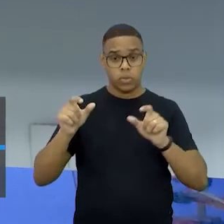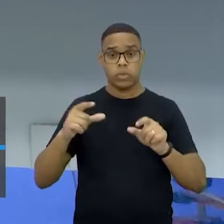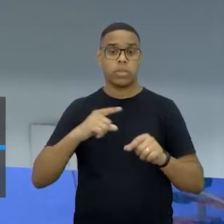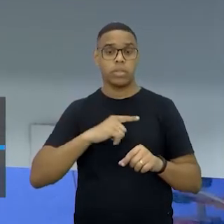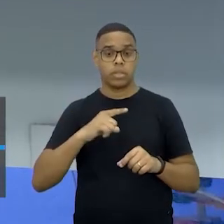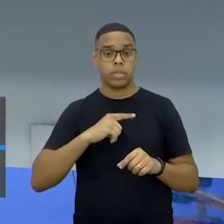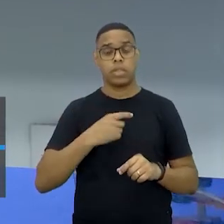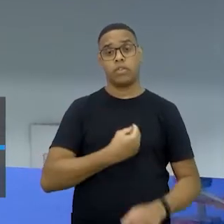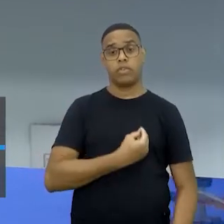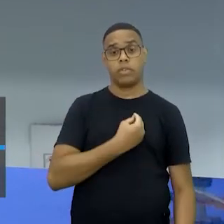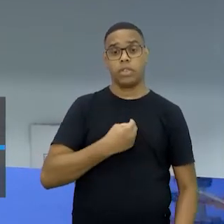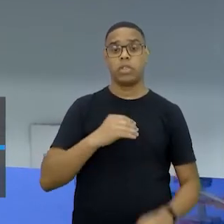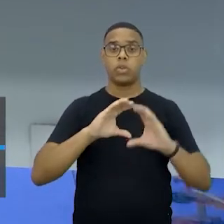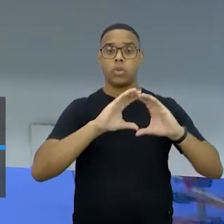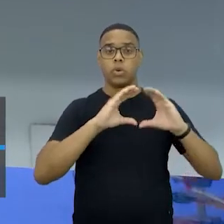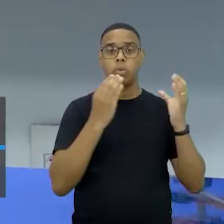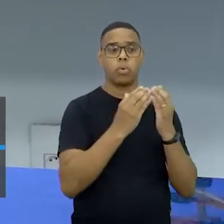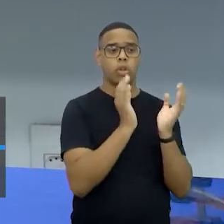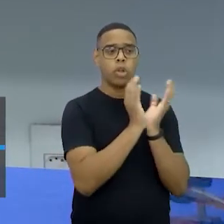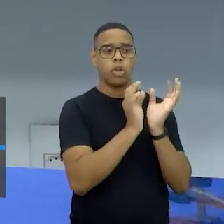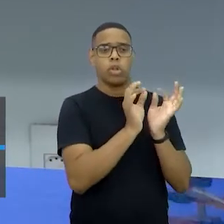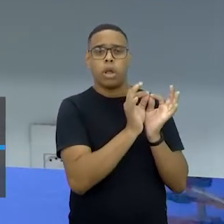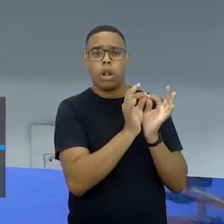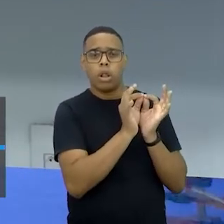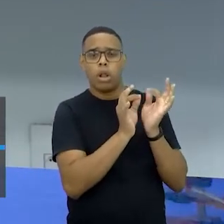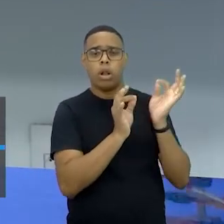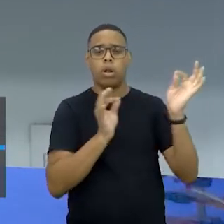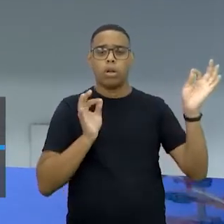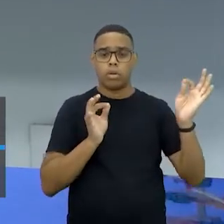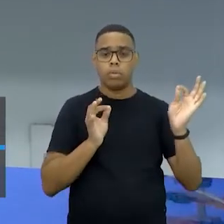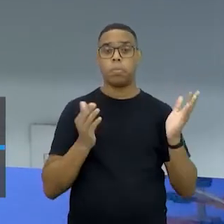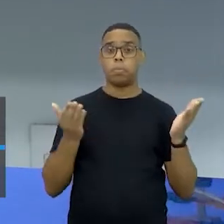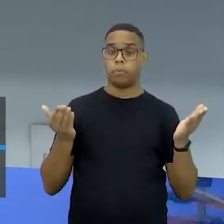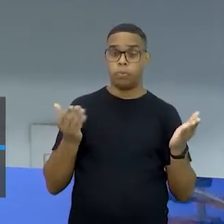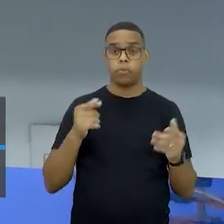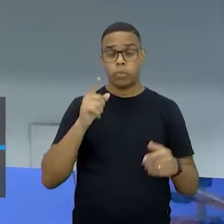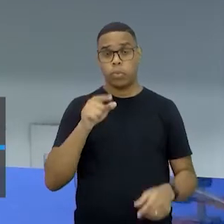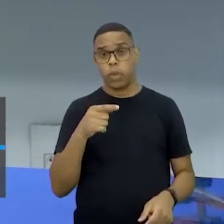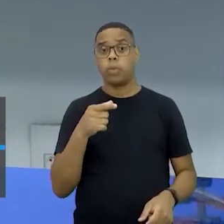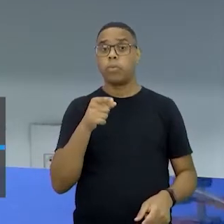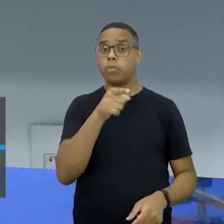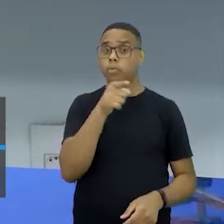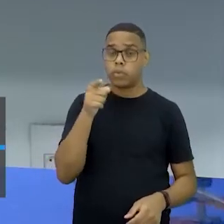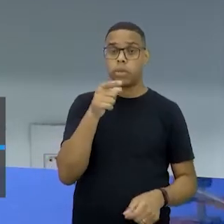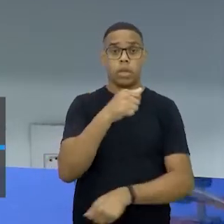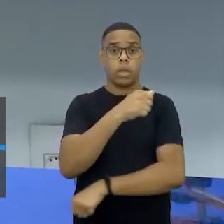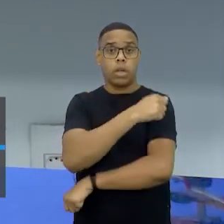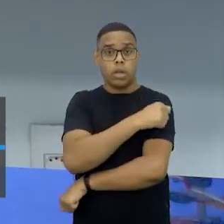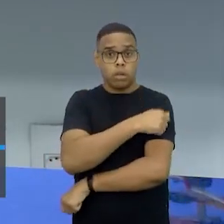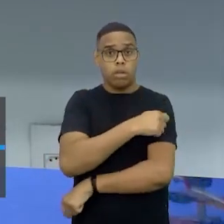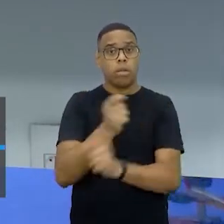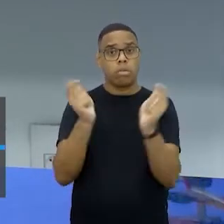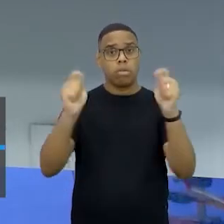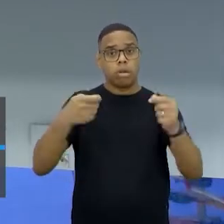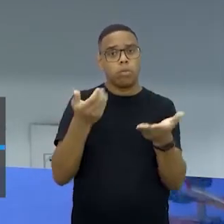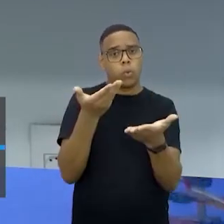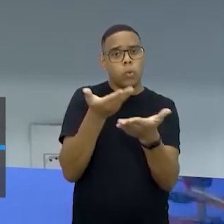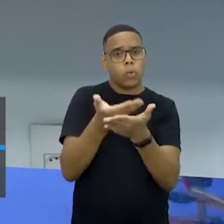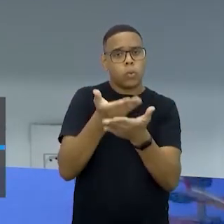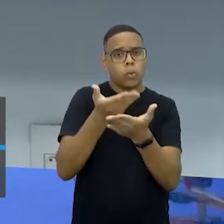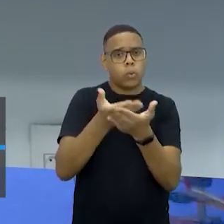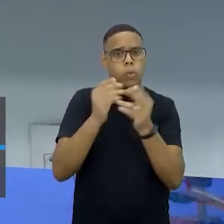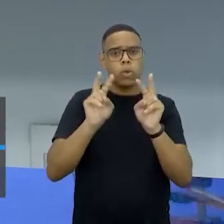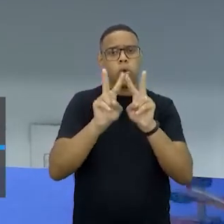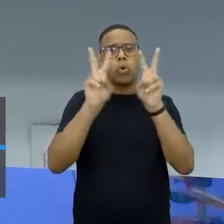que vivem em comunidades isoladas essa então é uma maneira de vocês alunos estudarem um